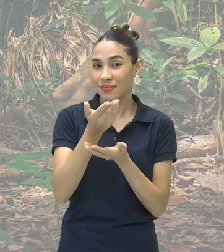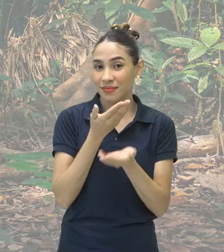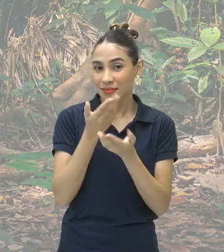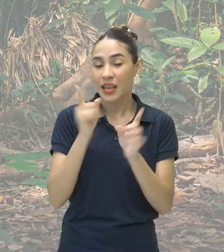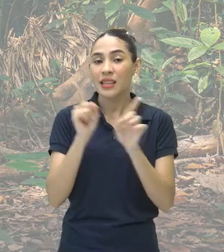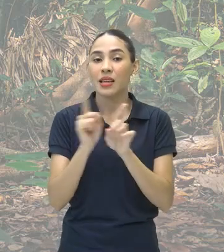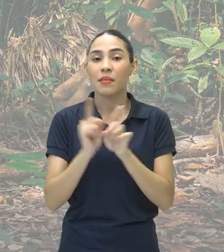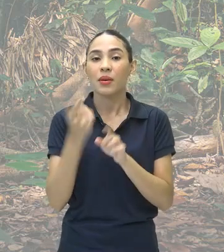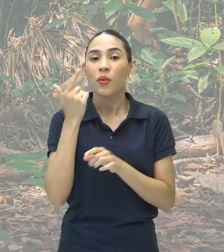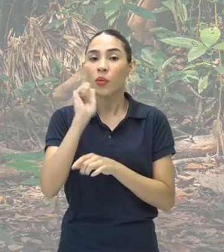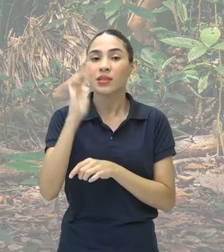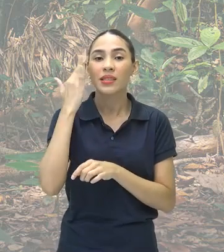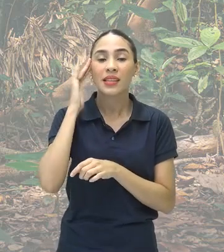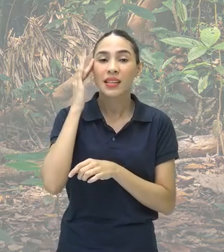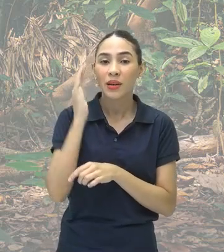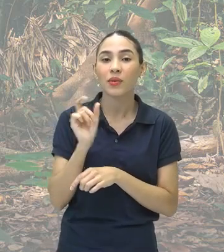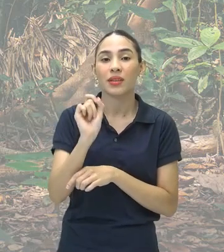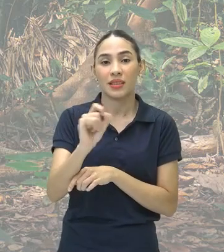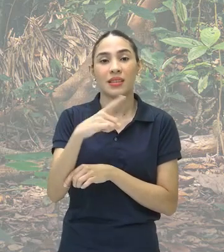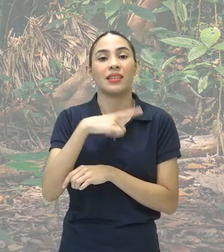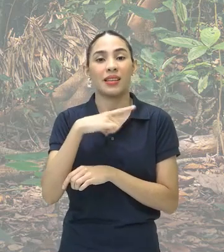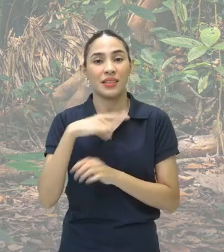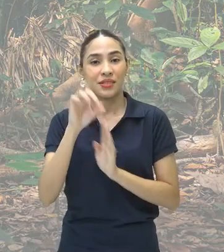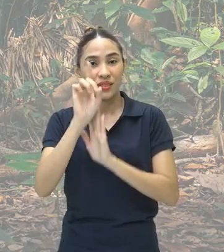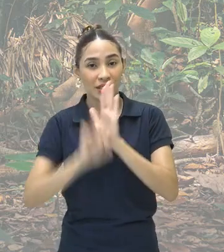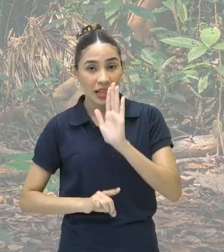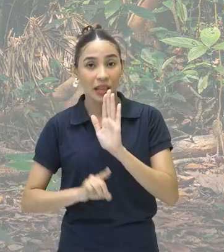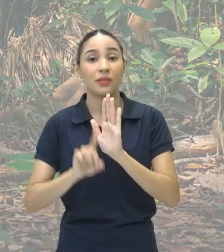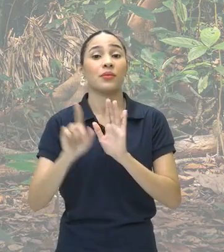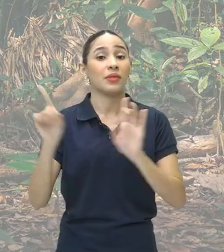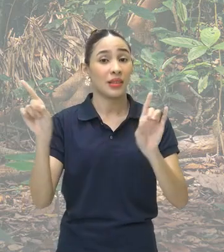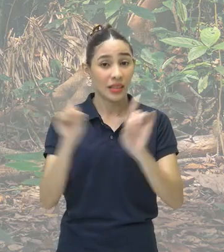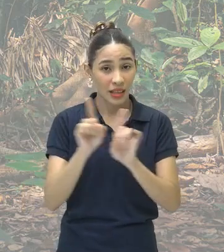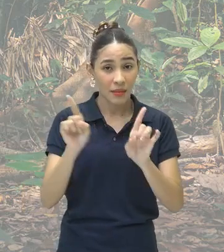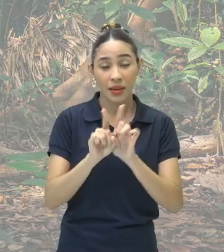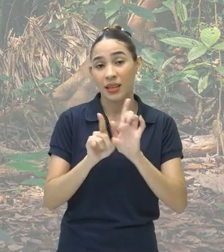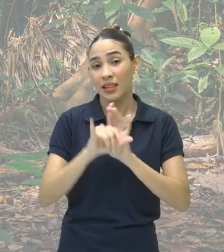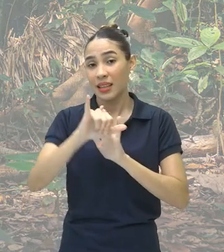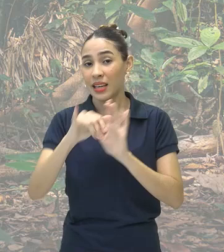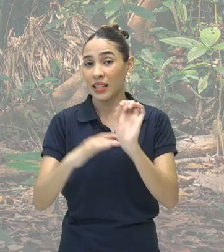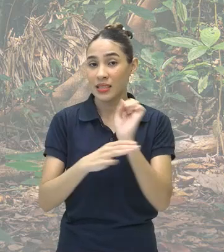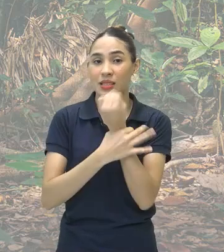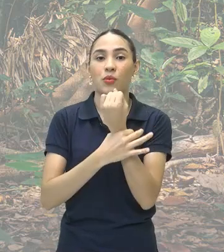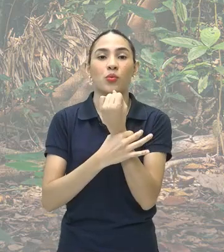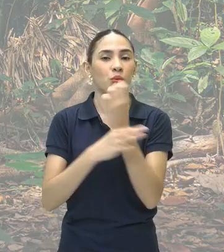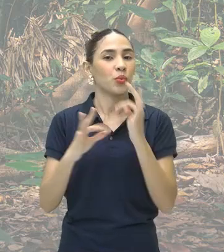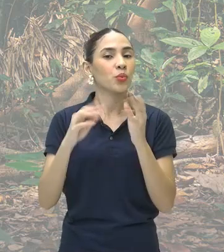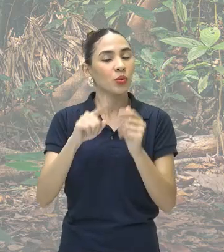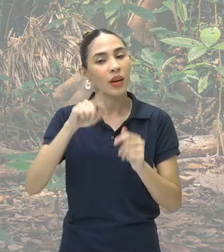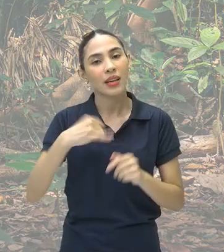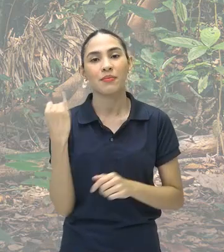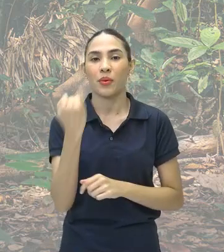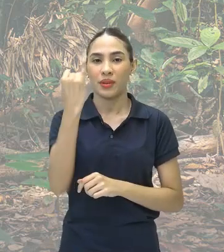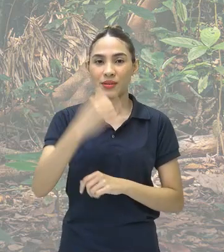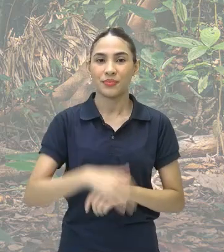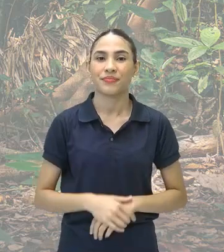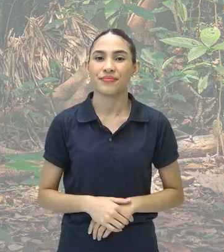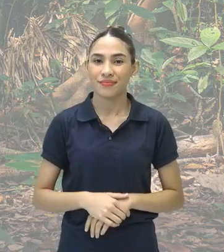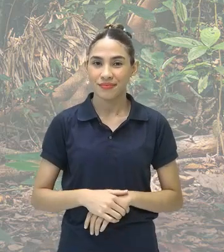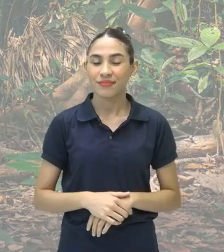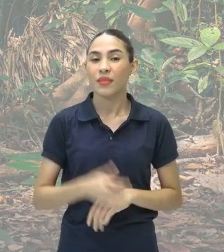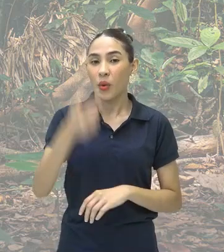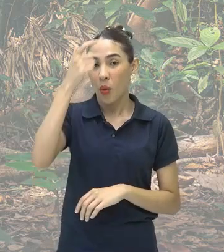esse entendimento de que existem direitos e leis que protegem tudo isso daqui é muito importante, tá?